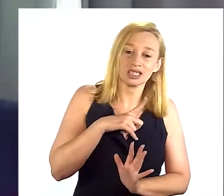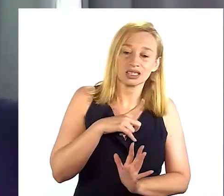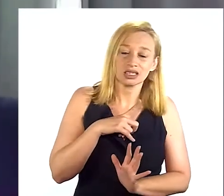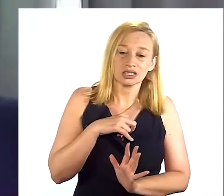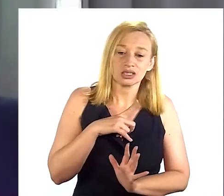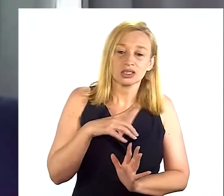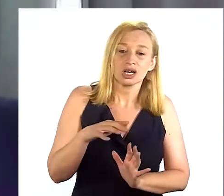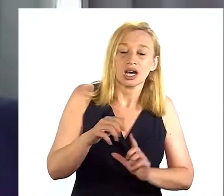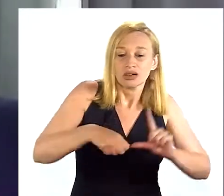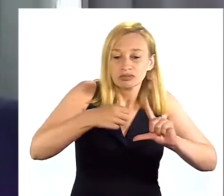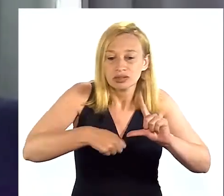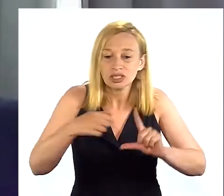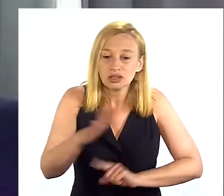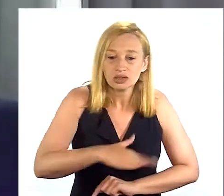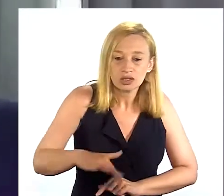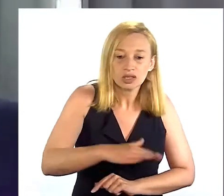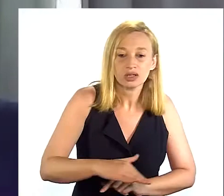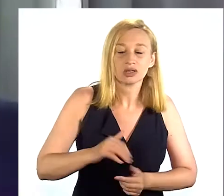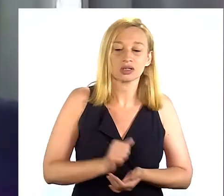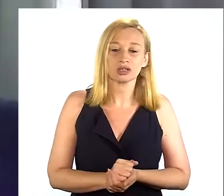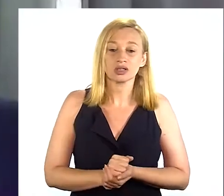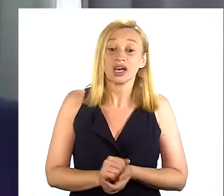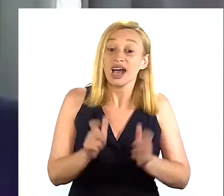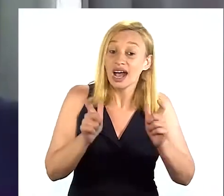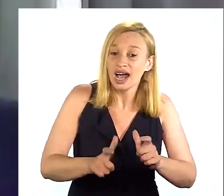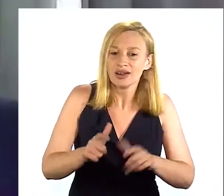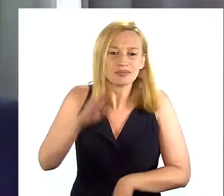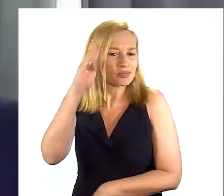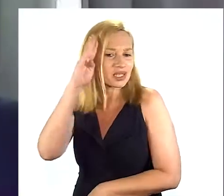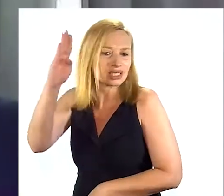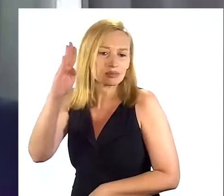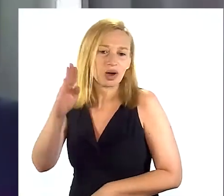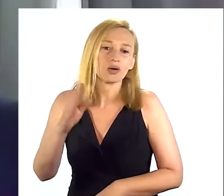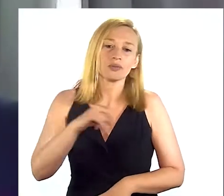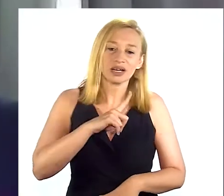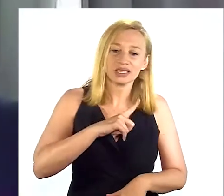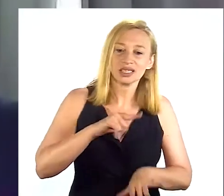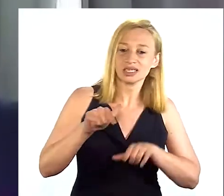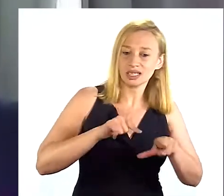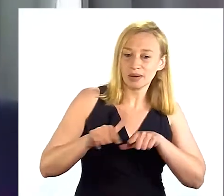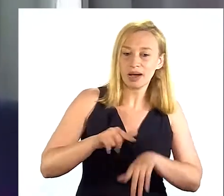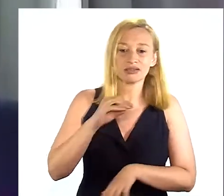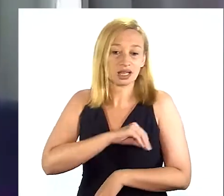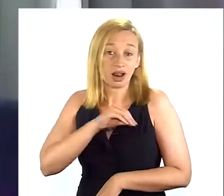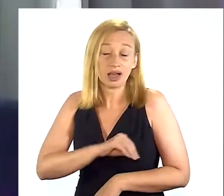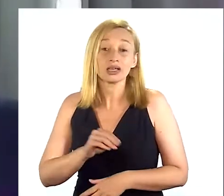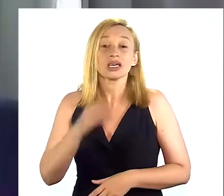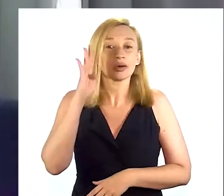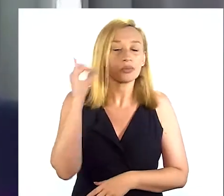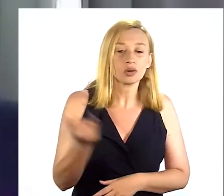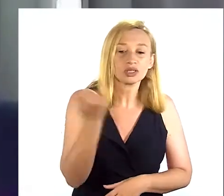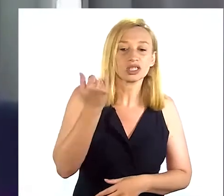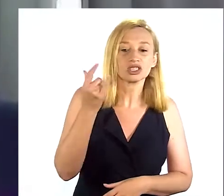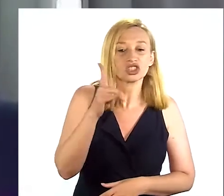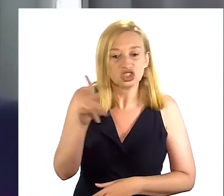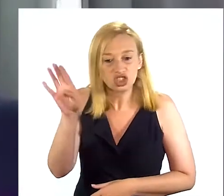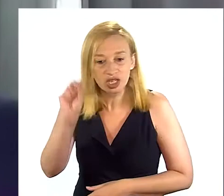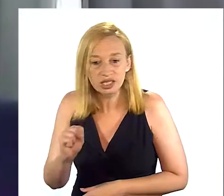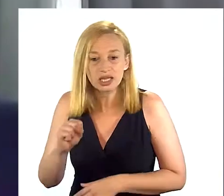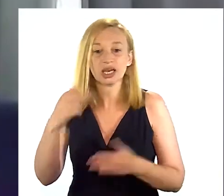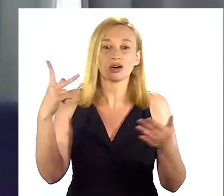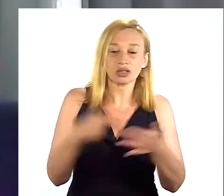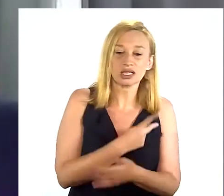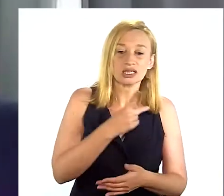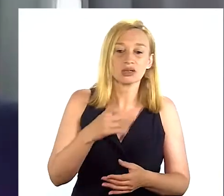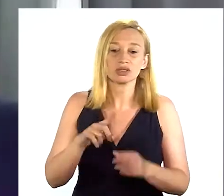interesse de colocar o setor do logístico como um setor fundamental para a geração de emprego e renda. E o mais importante disso,